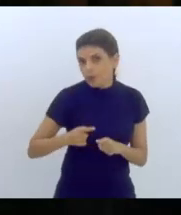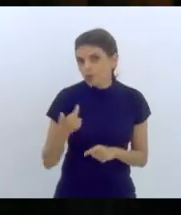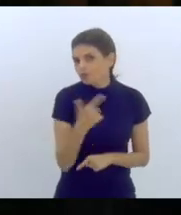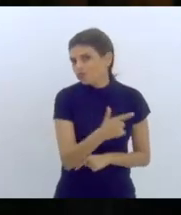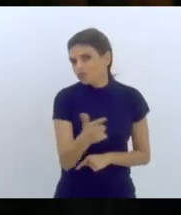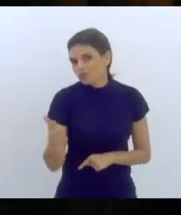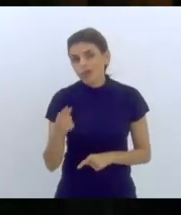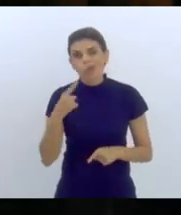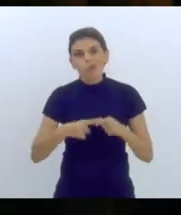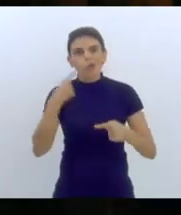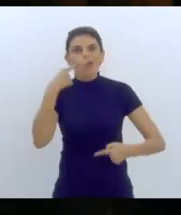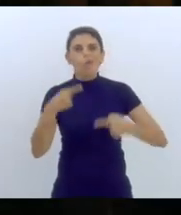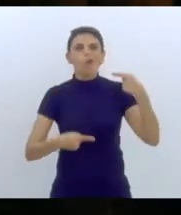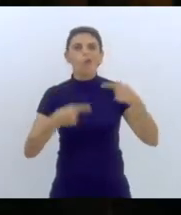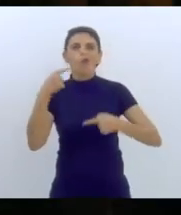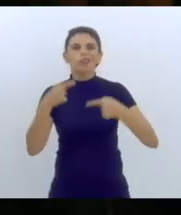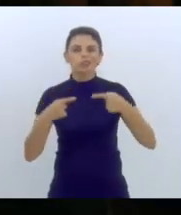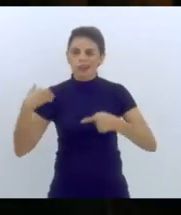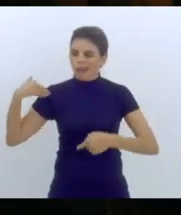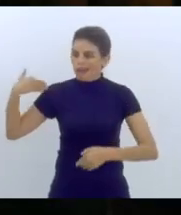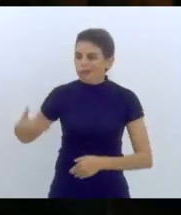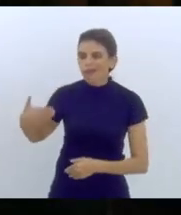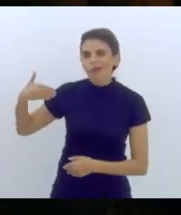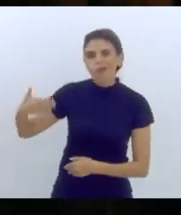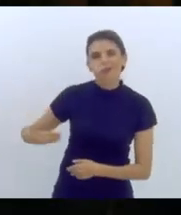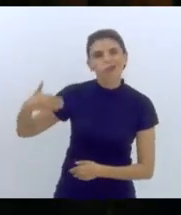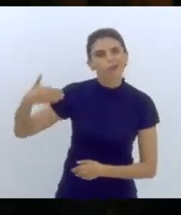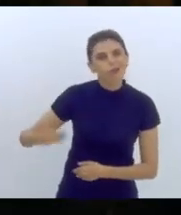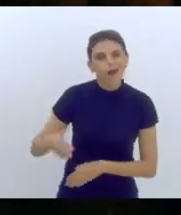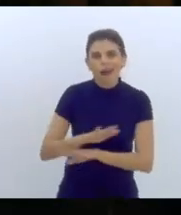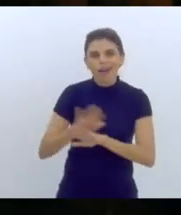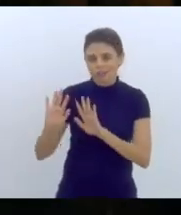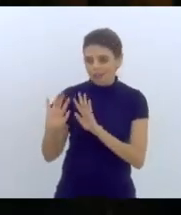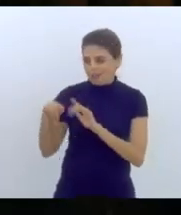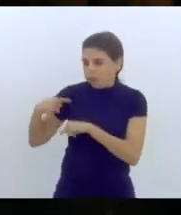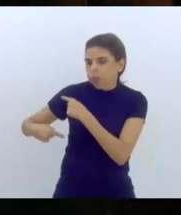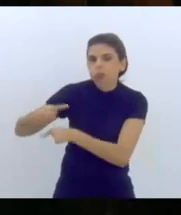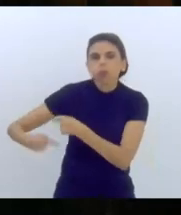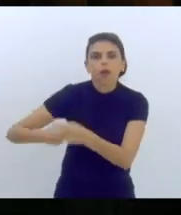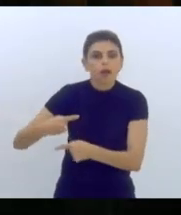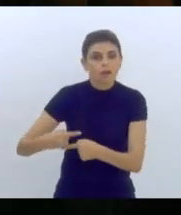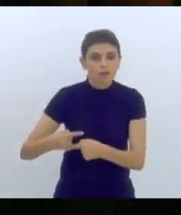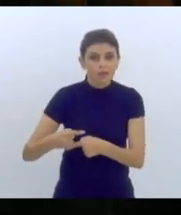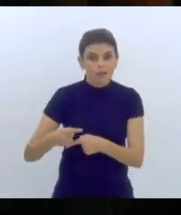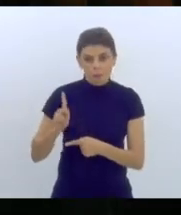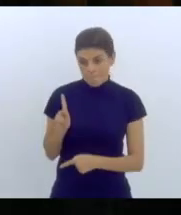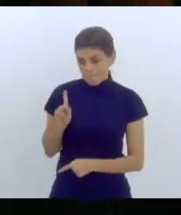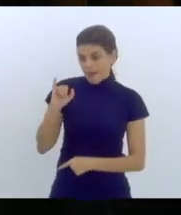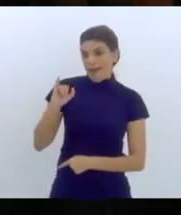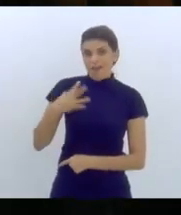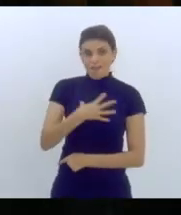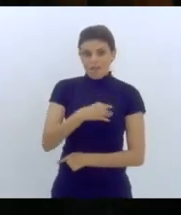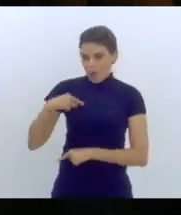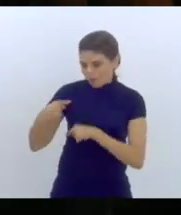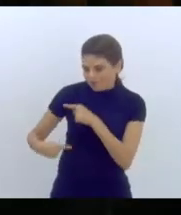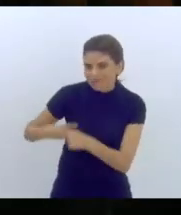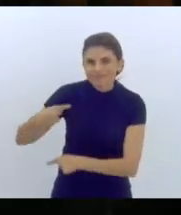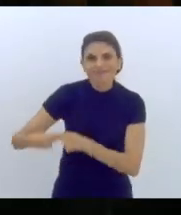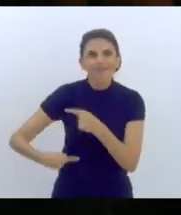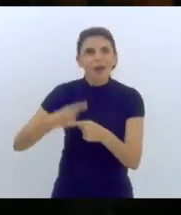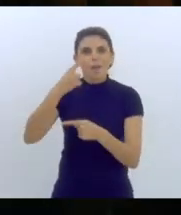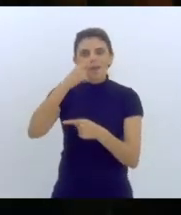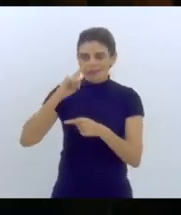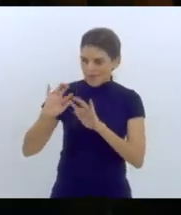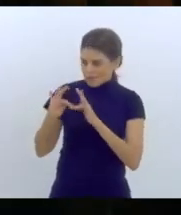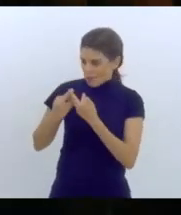a política vem de uma lógica hereditária, inclusive de pai para filho, e se processa